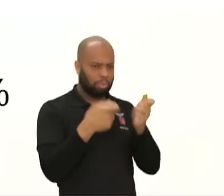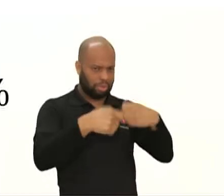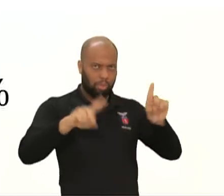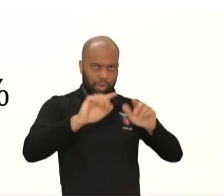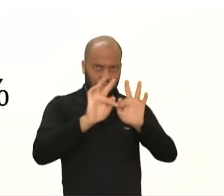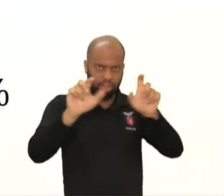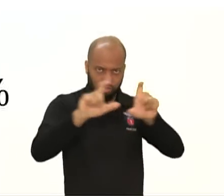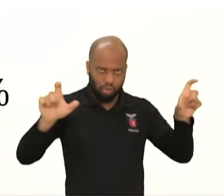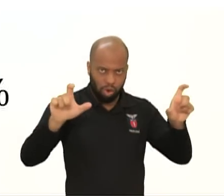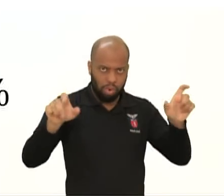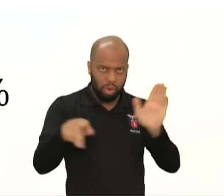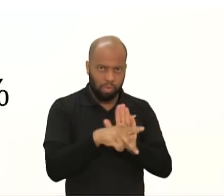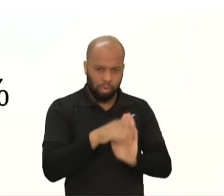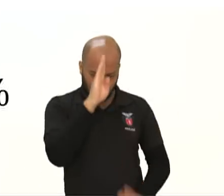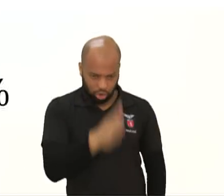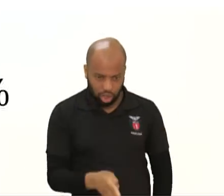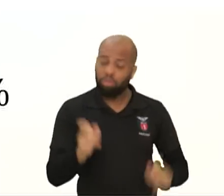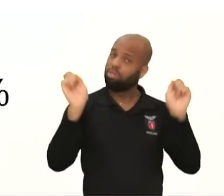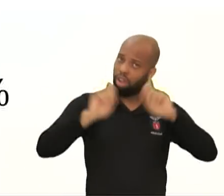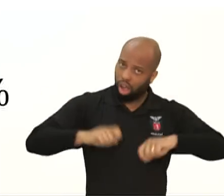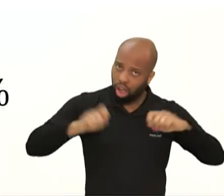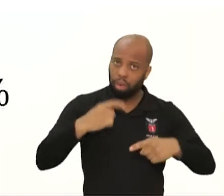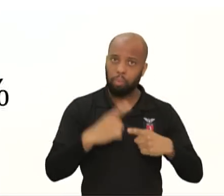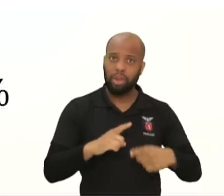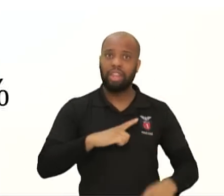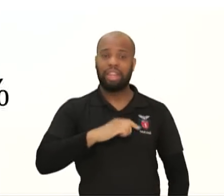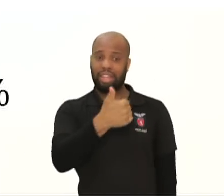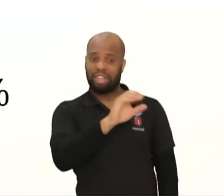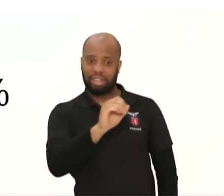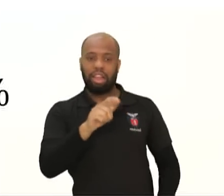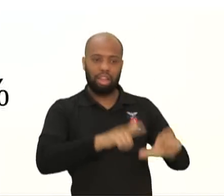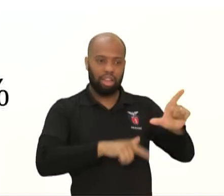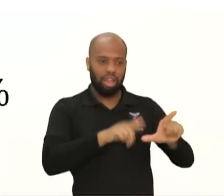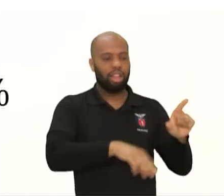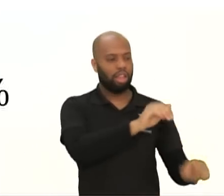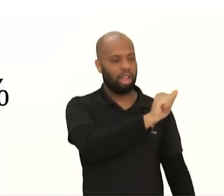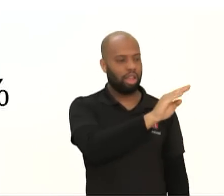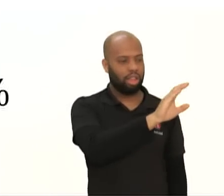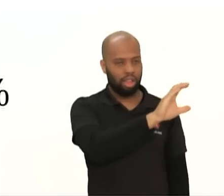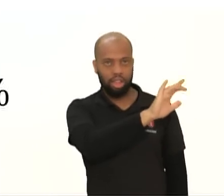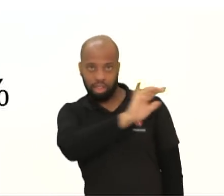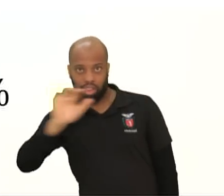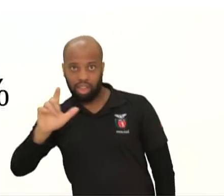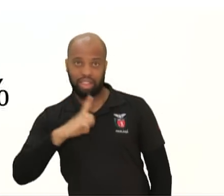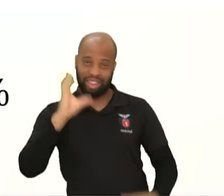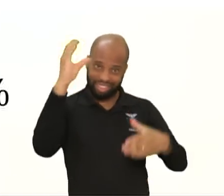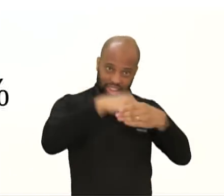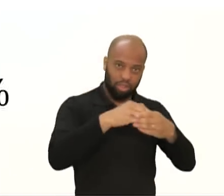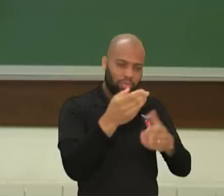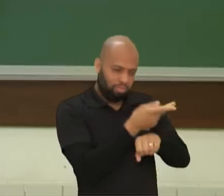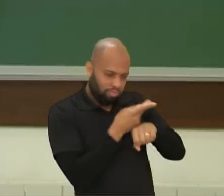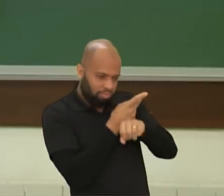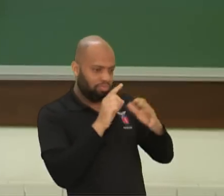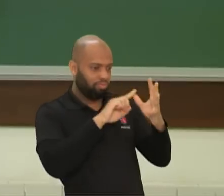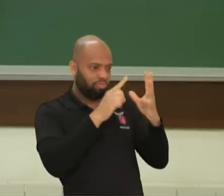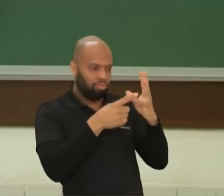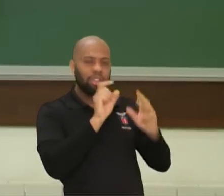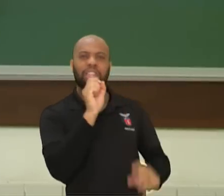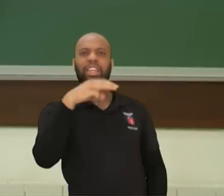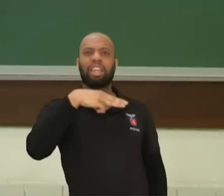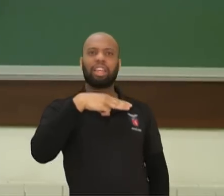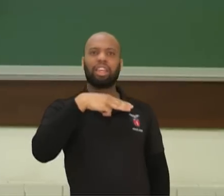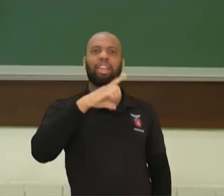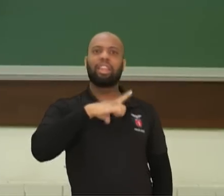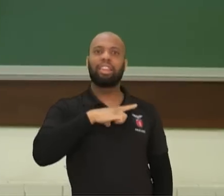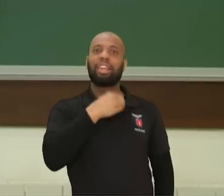ficou bem claro, não ficou? Então, eu tenho lá as 10 letras do alfabeto e dentro dessas 10 letras eu vou procurar as vogais. Quem são as